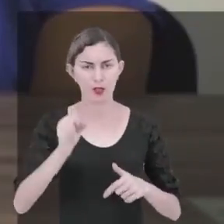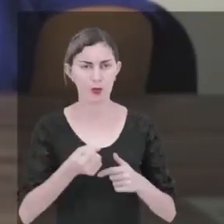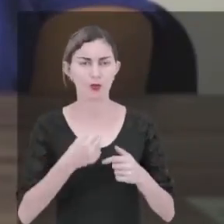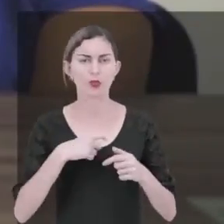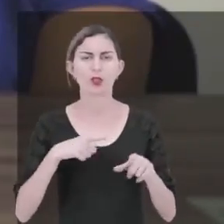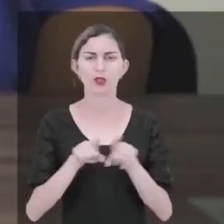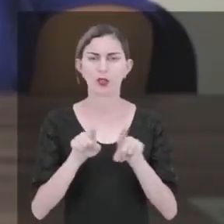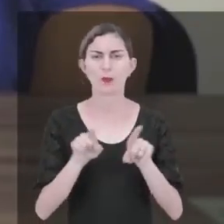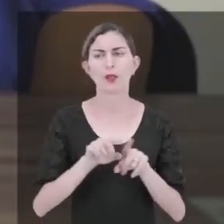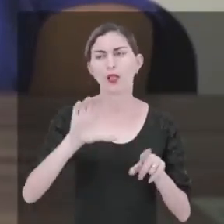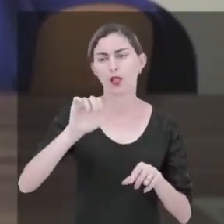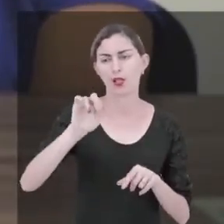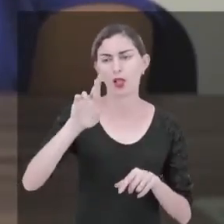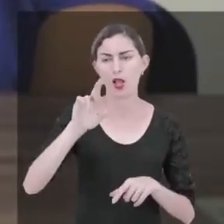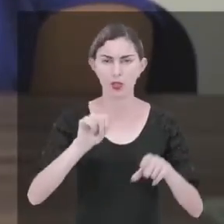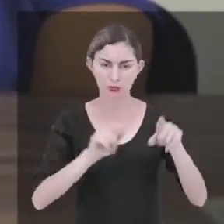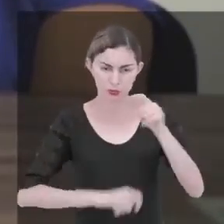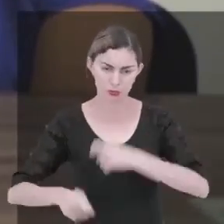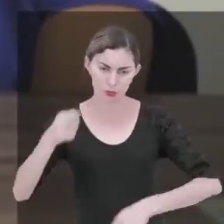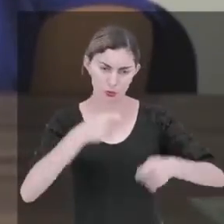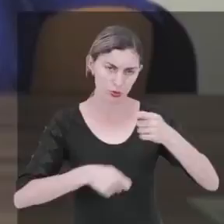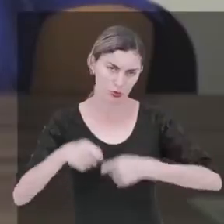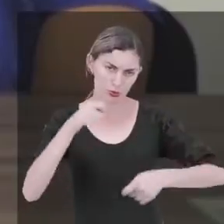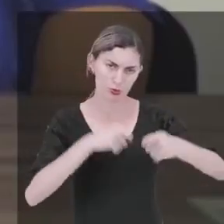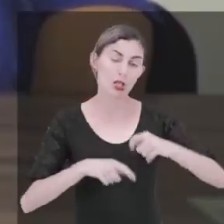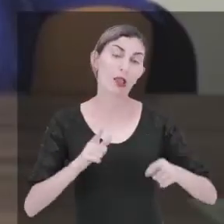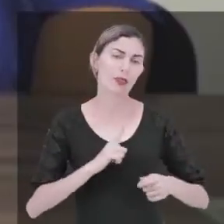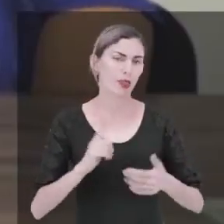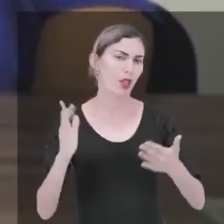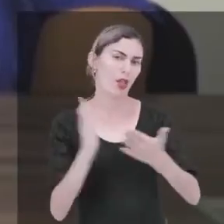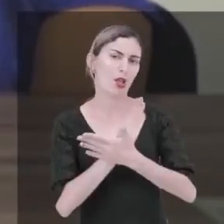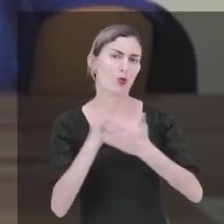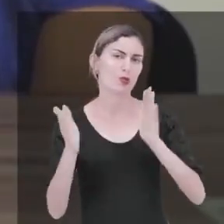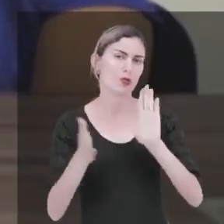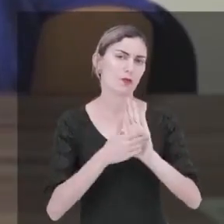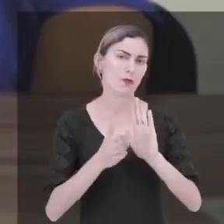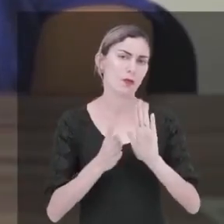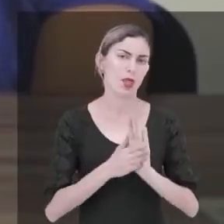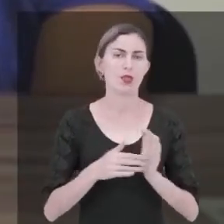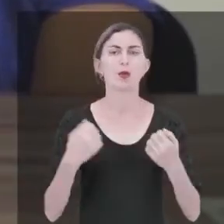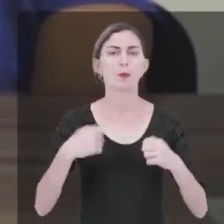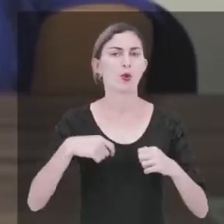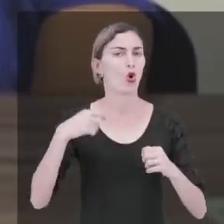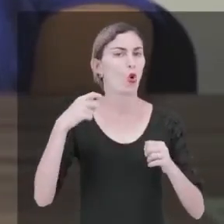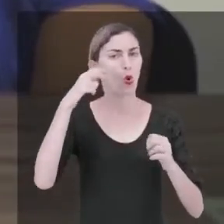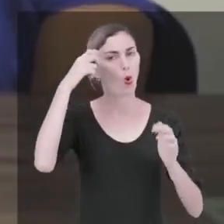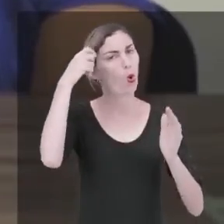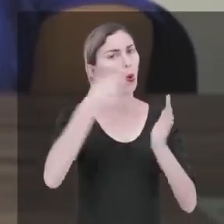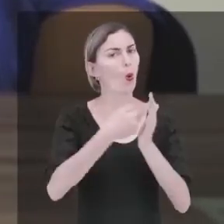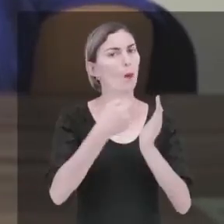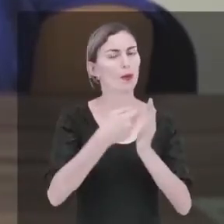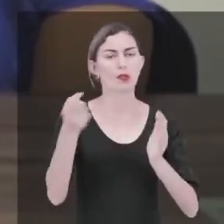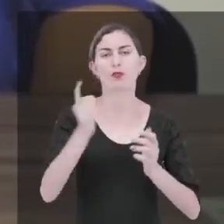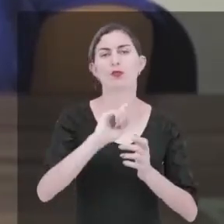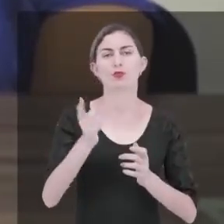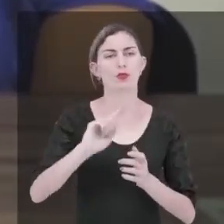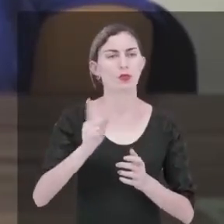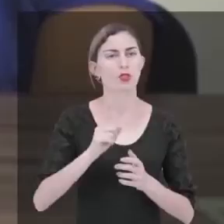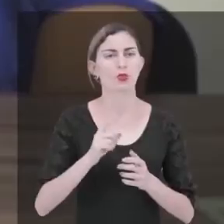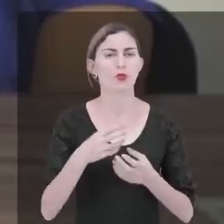Temos, mesmo para cargos administrativos, existem algumas metas que não são obrigatórias, porque